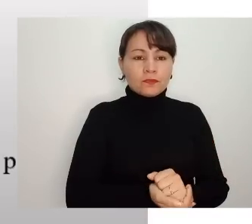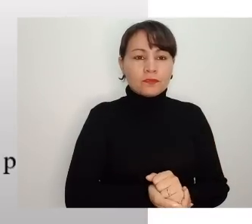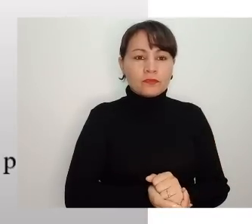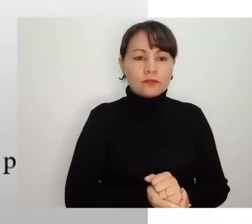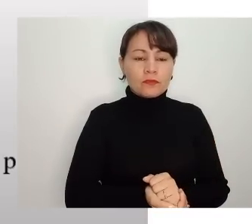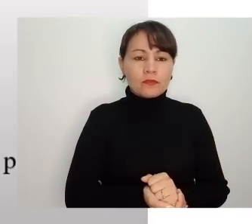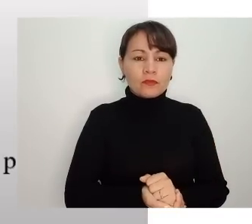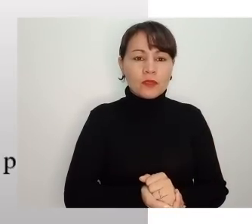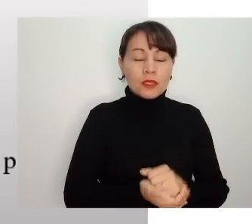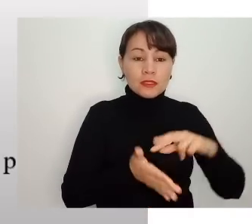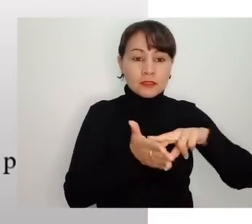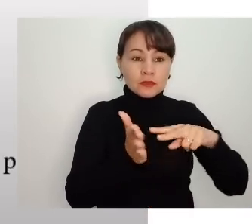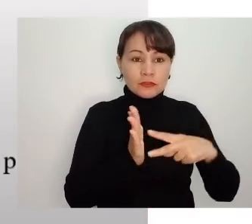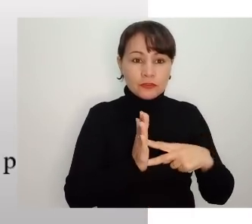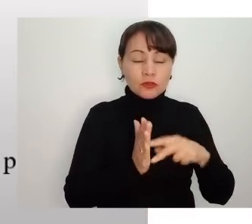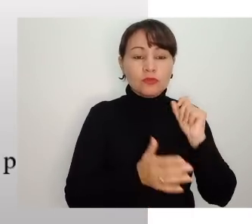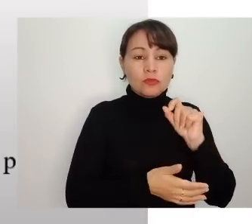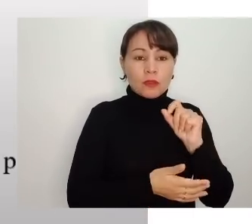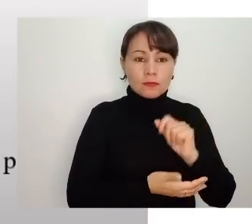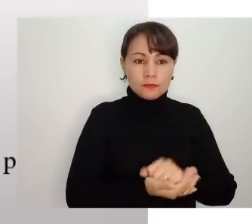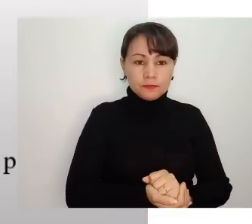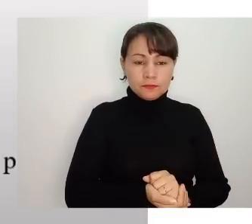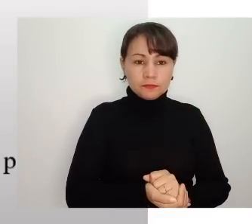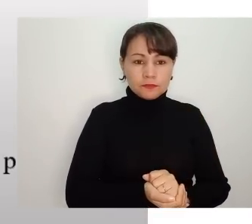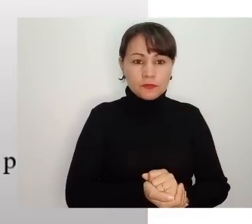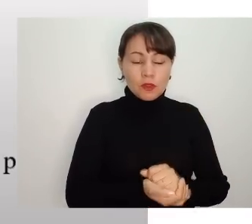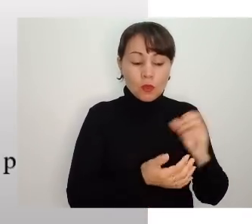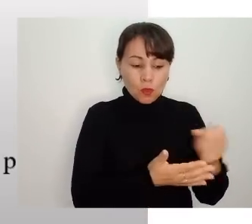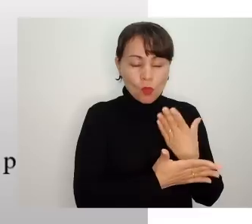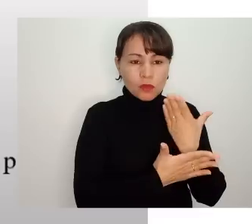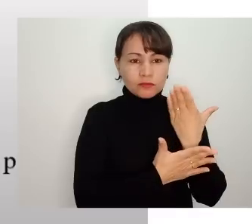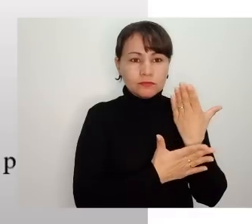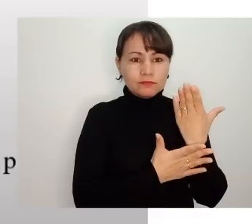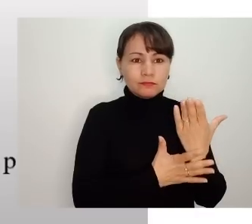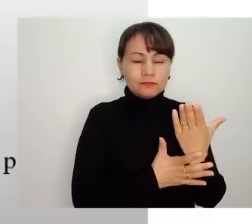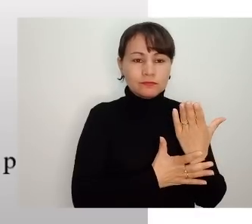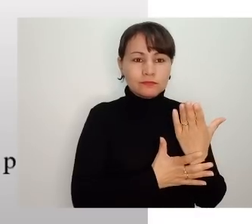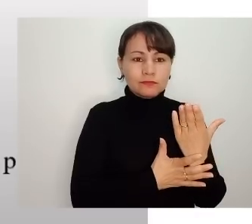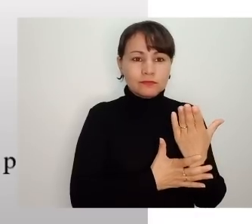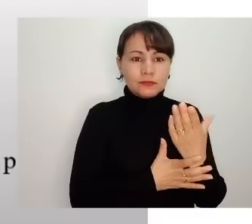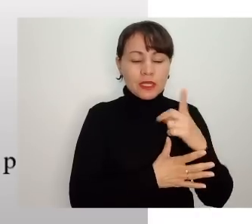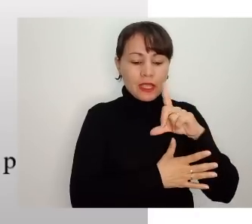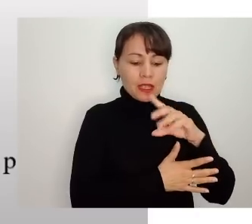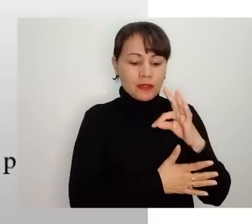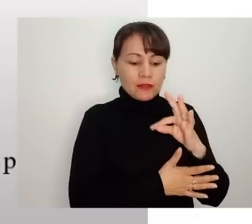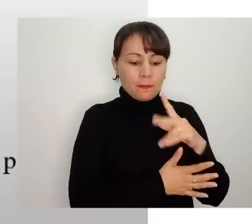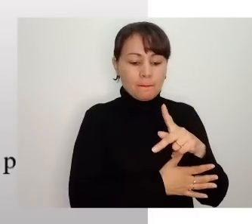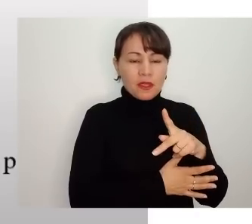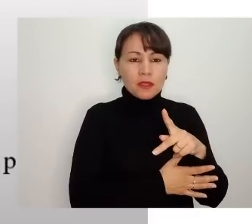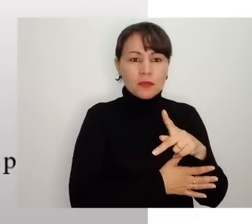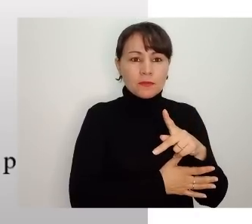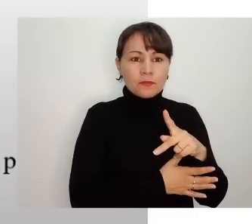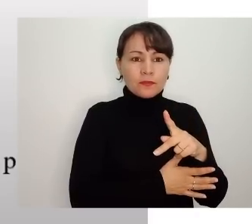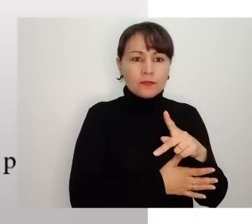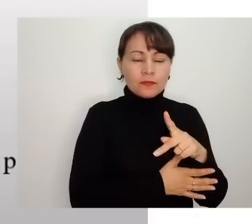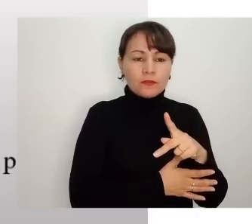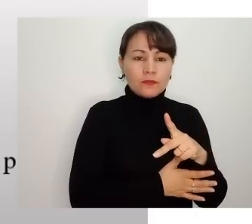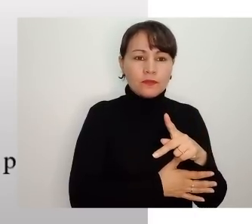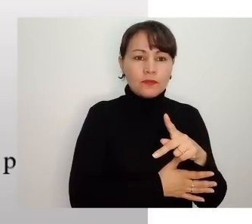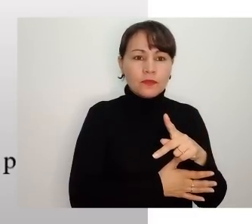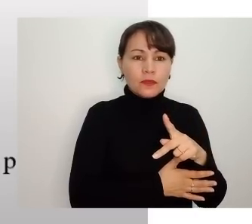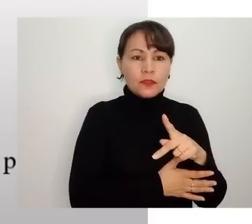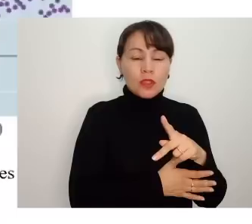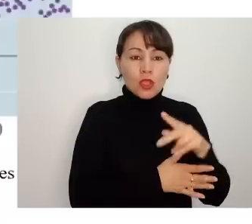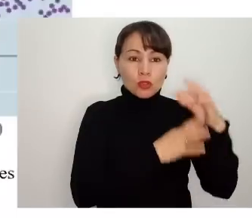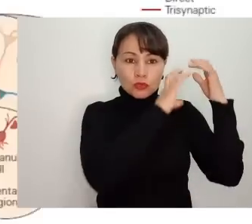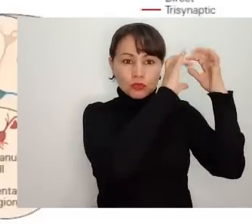Então, isso significa o quê? Que quando acontece essa LTD